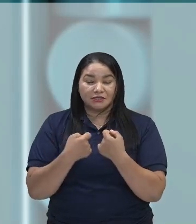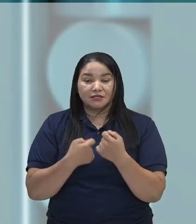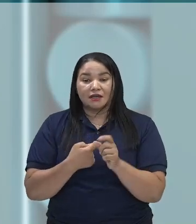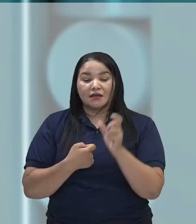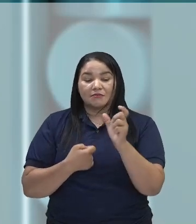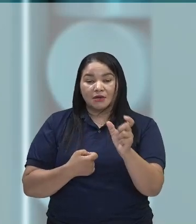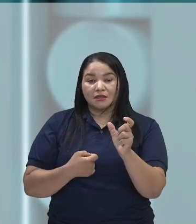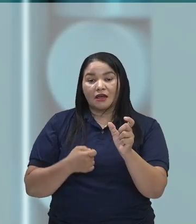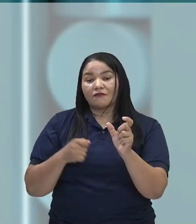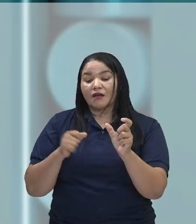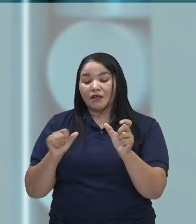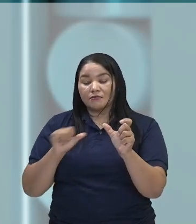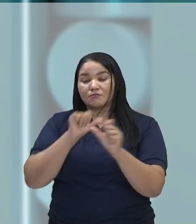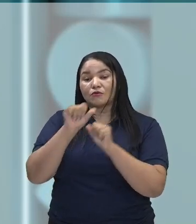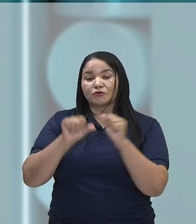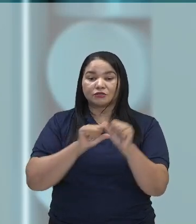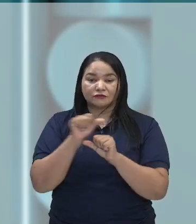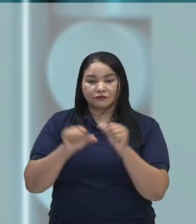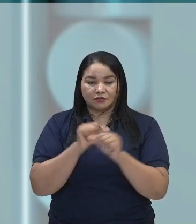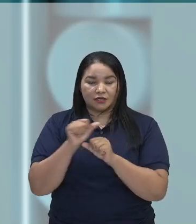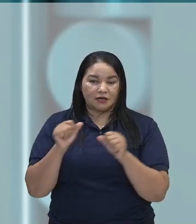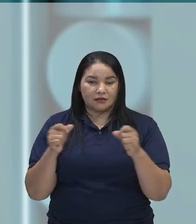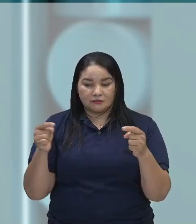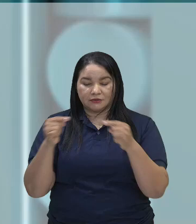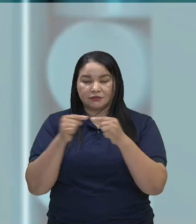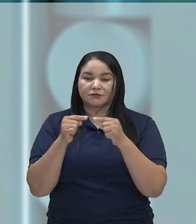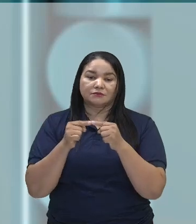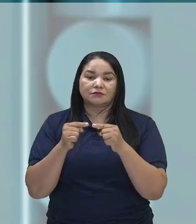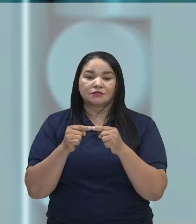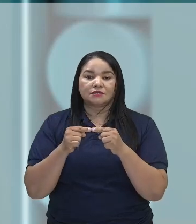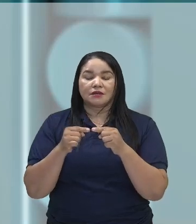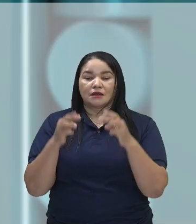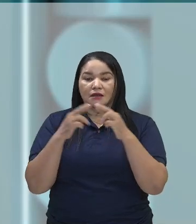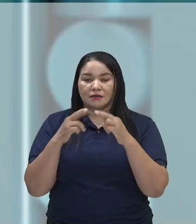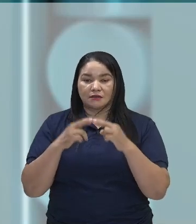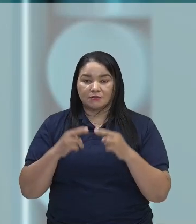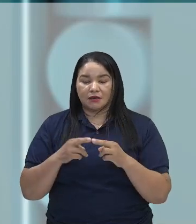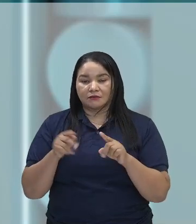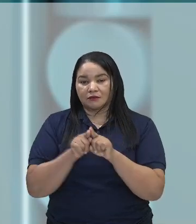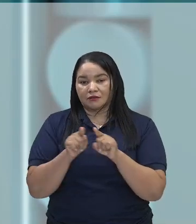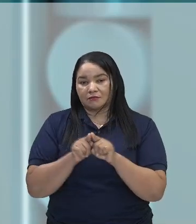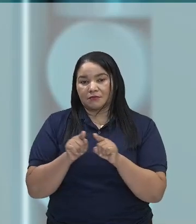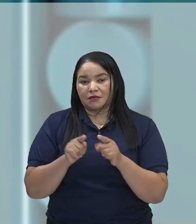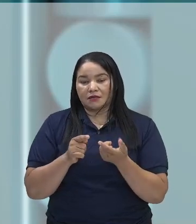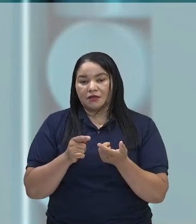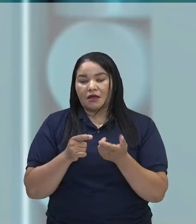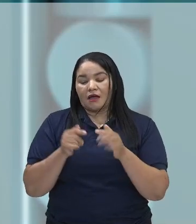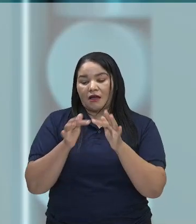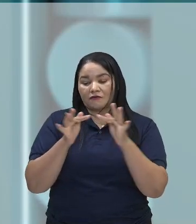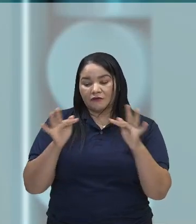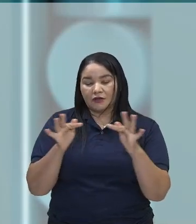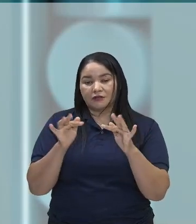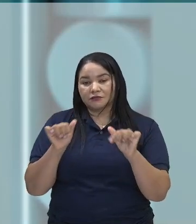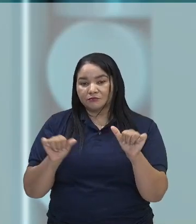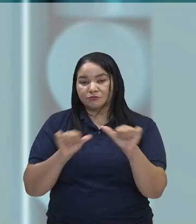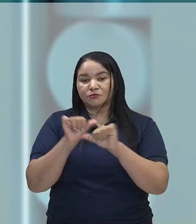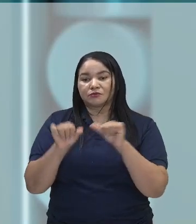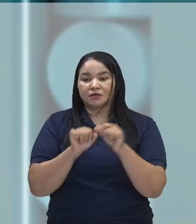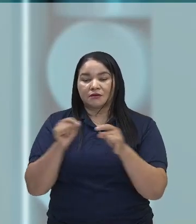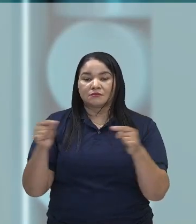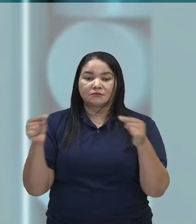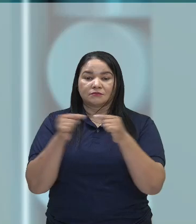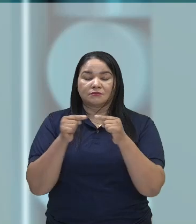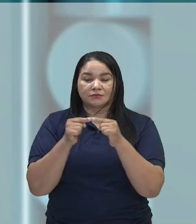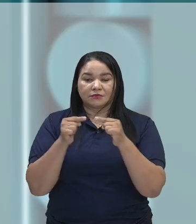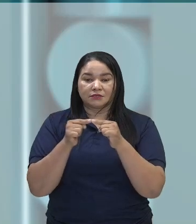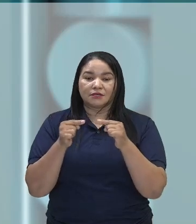e modificá-la. Ou então, modificar a construção da minha frase ou do meu verso, para que haja